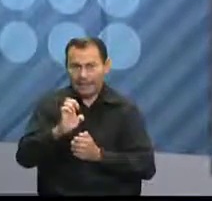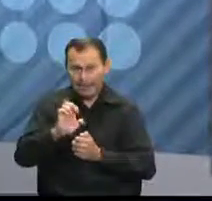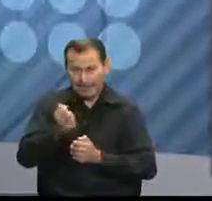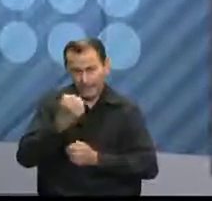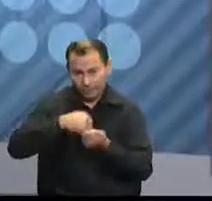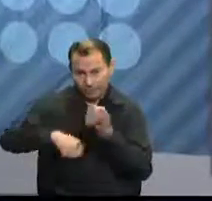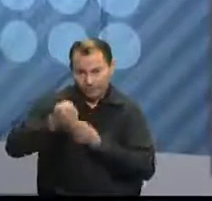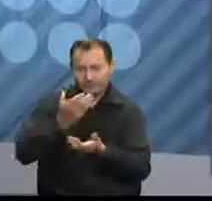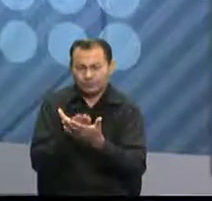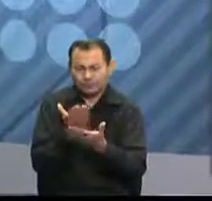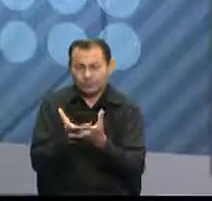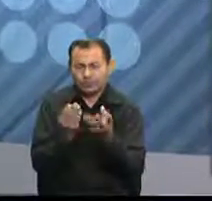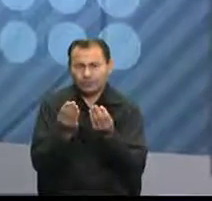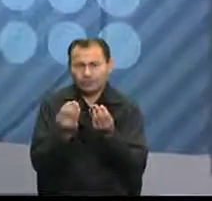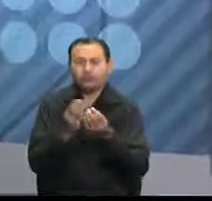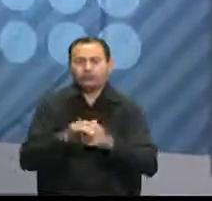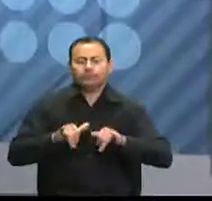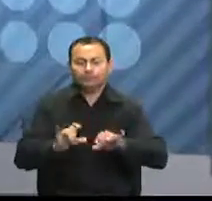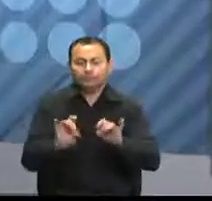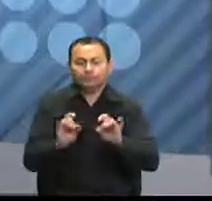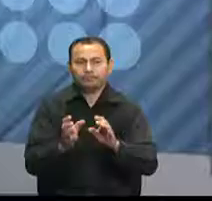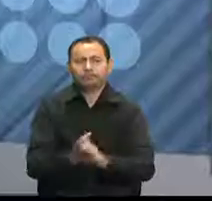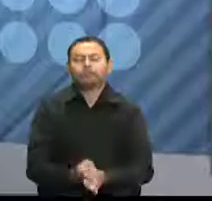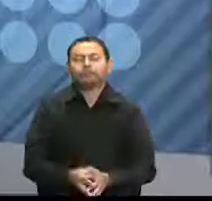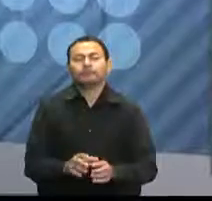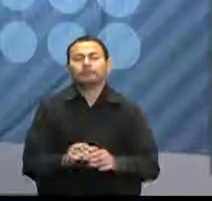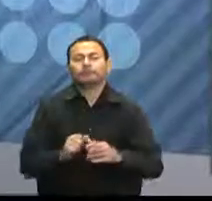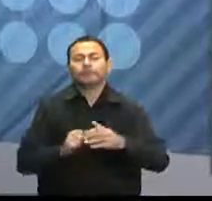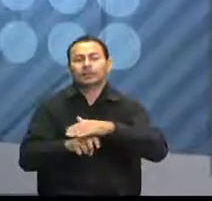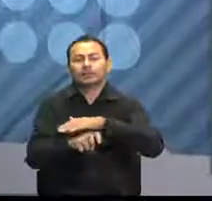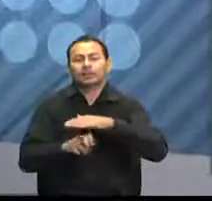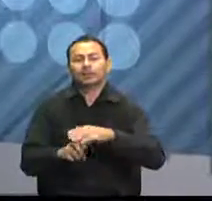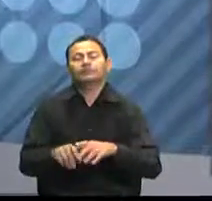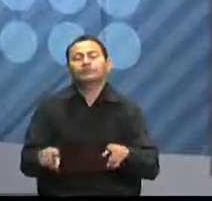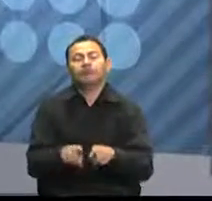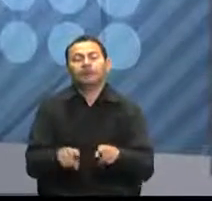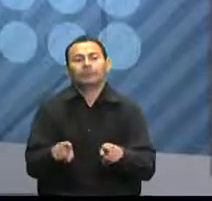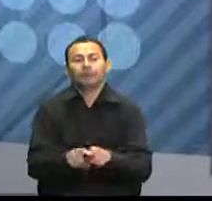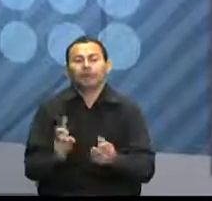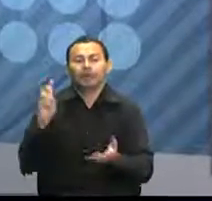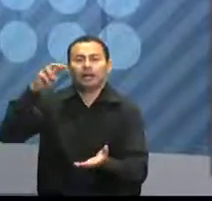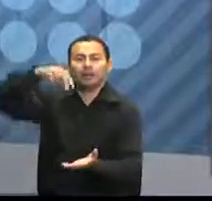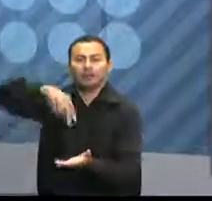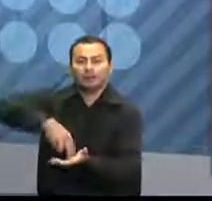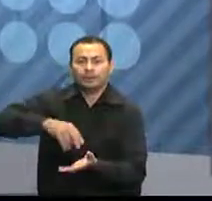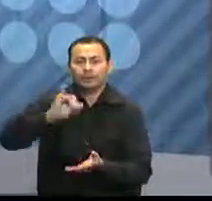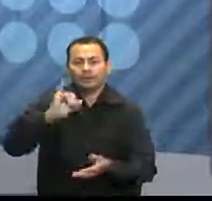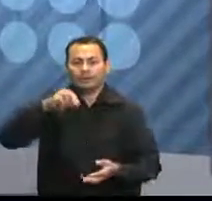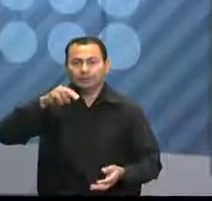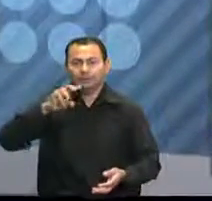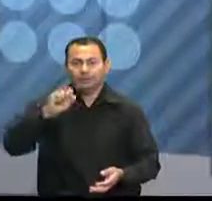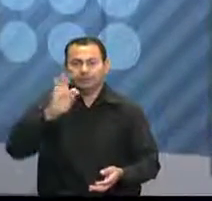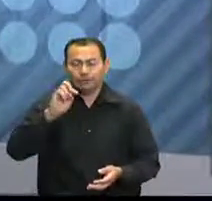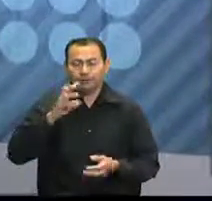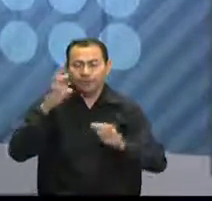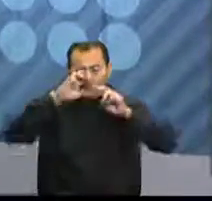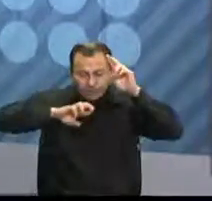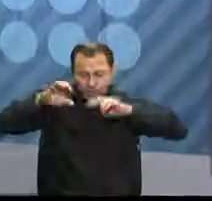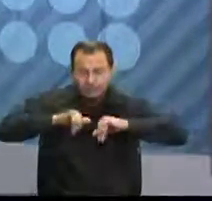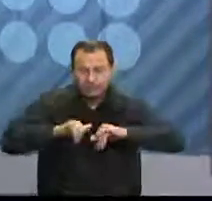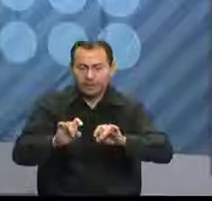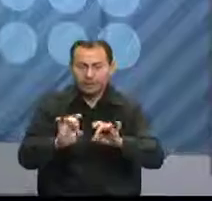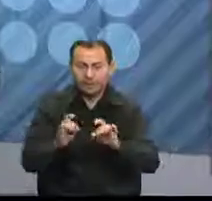nós estudamos muito o mercado de capitais o mercado de ações e também o ato como investidor então eu analiso